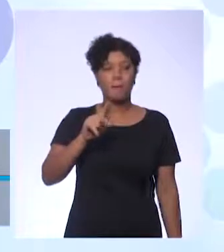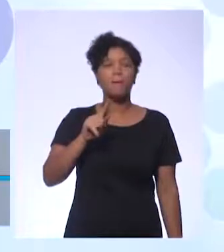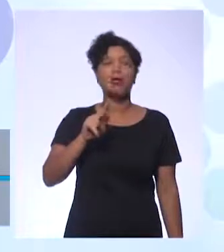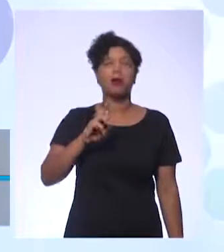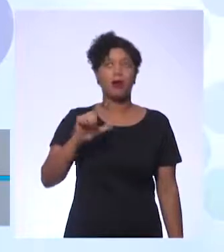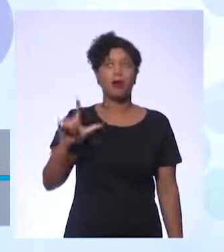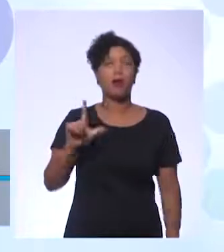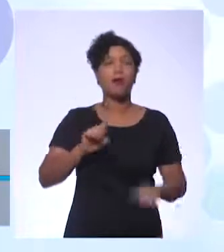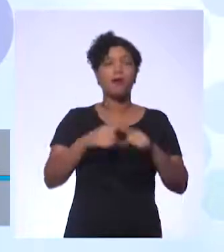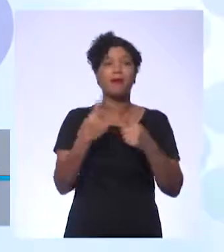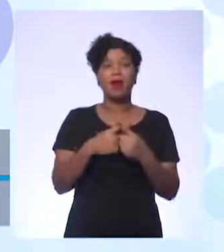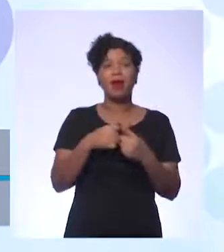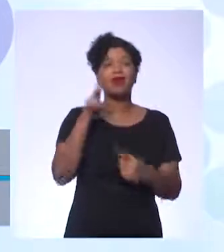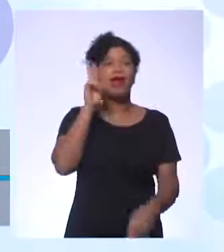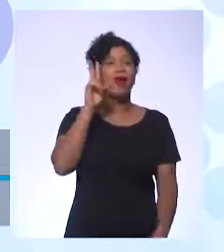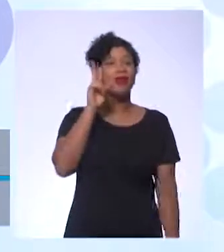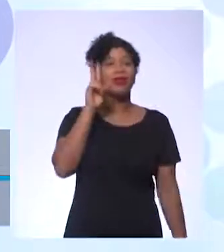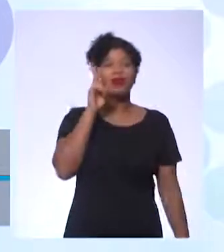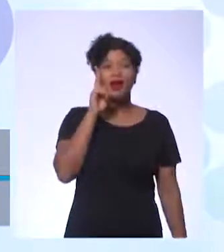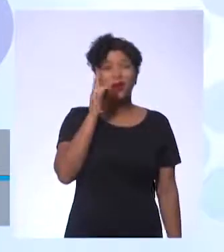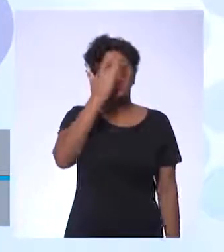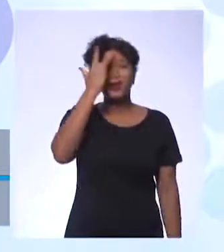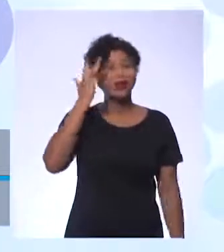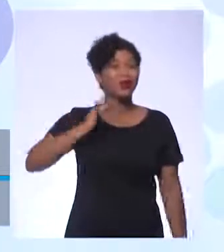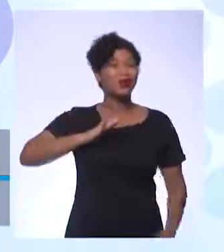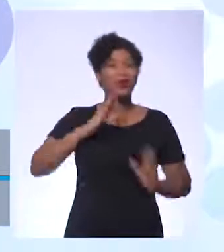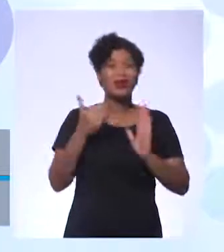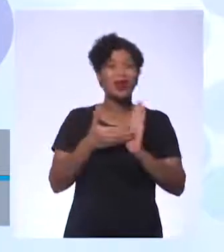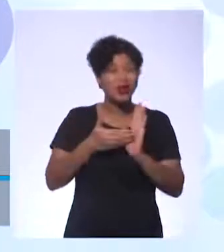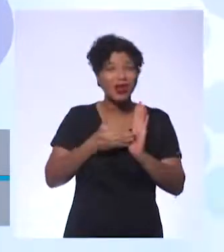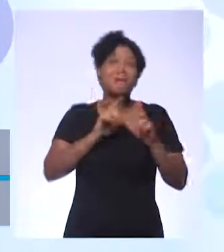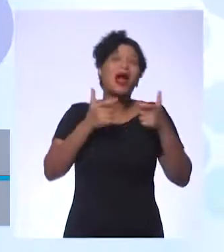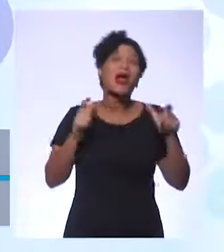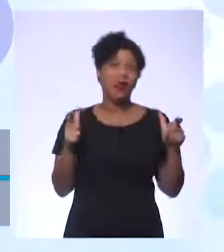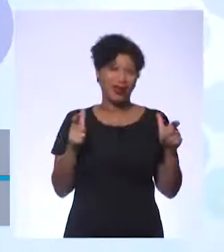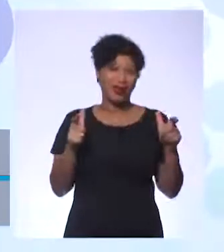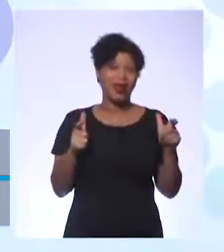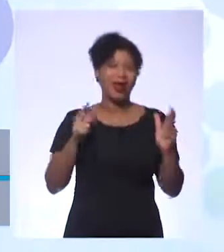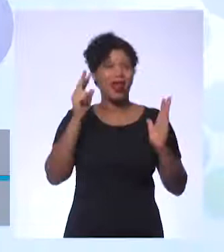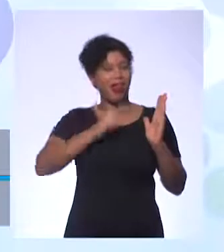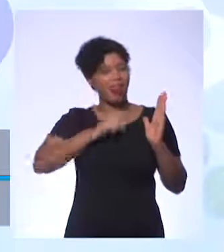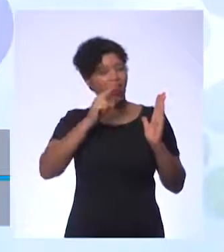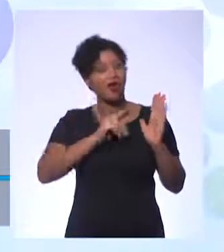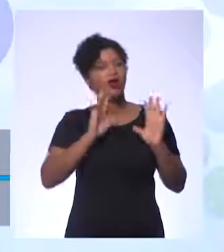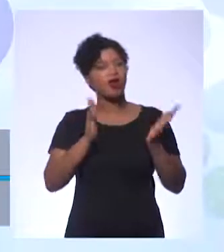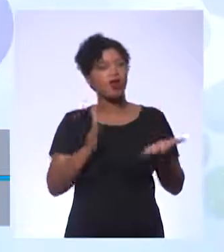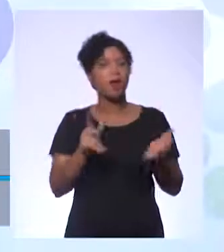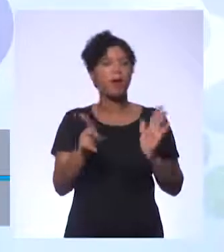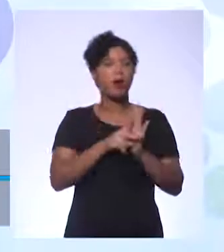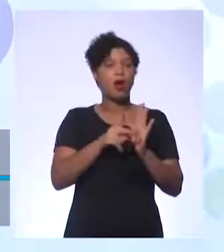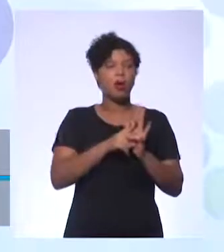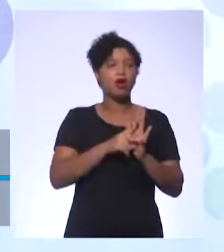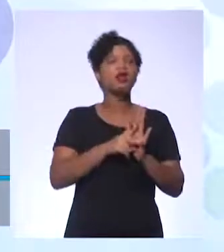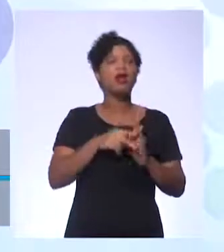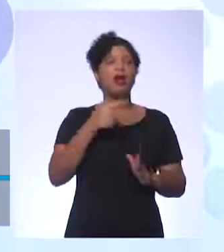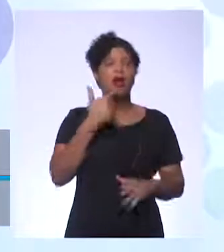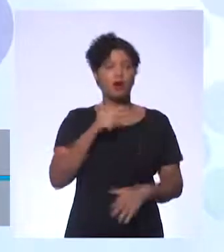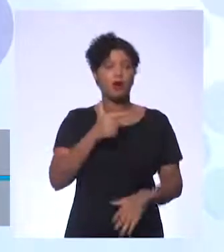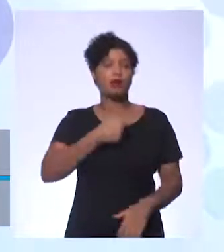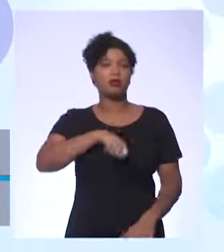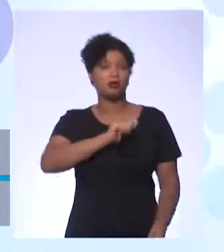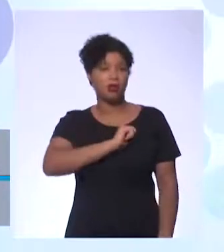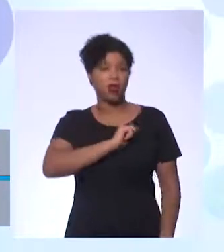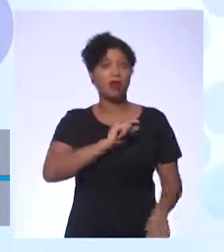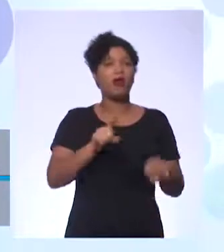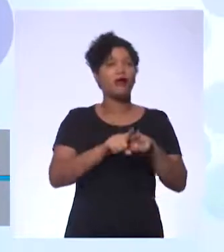em si é uma das histórias mais lidas, né, tanto na versão espanhola, mas também, né, no mundo. Então, no